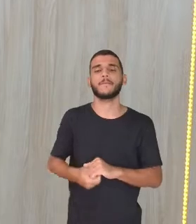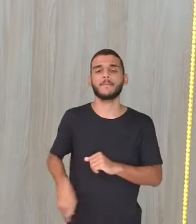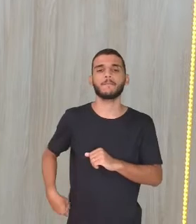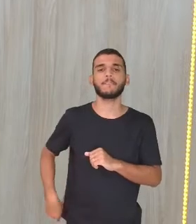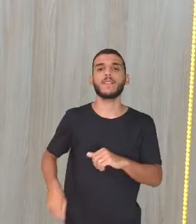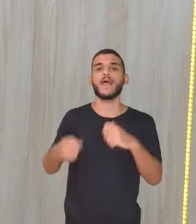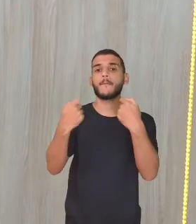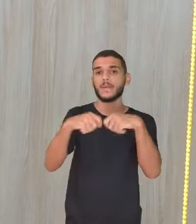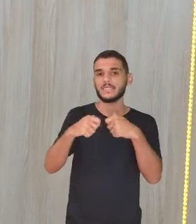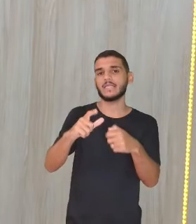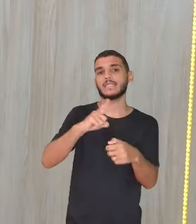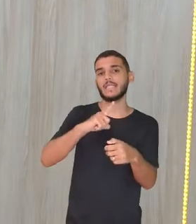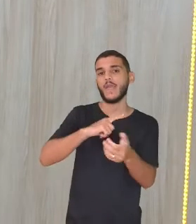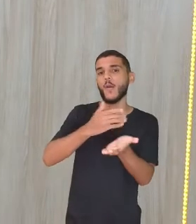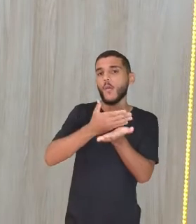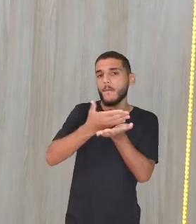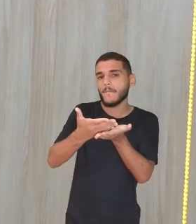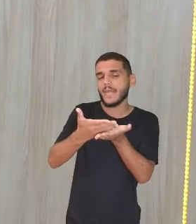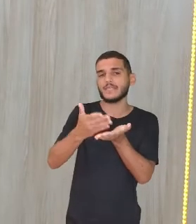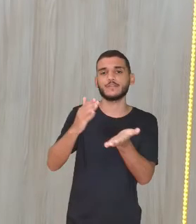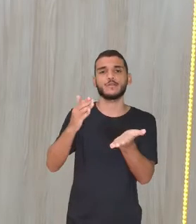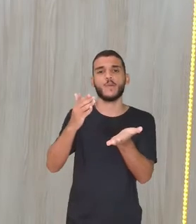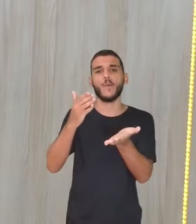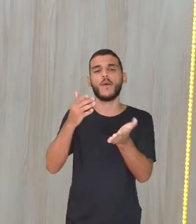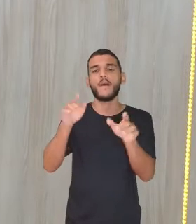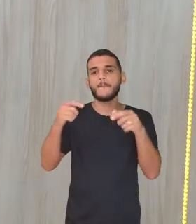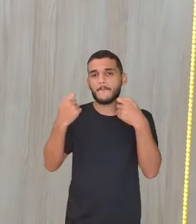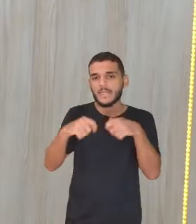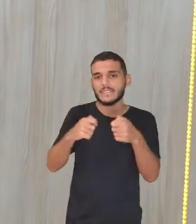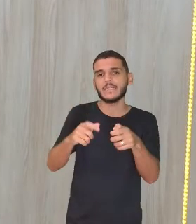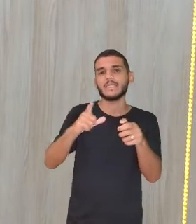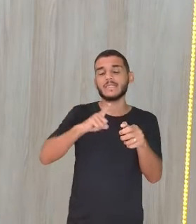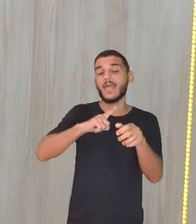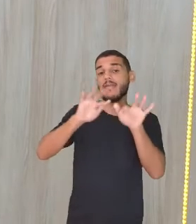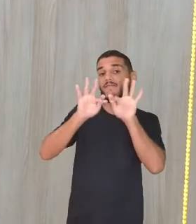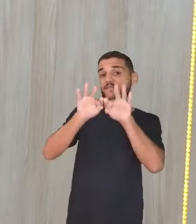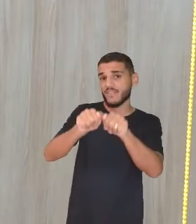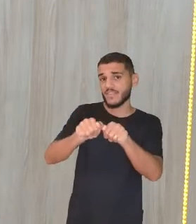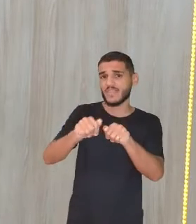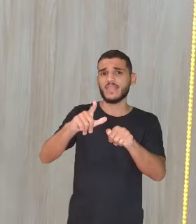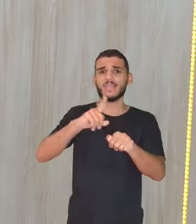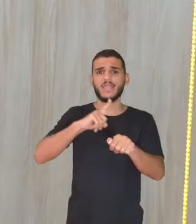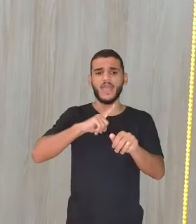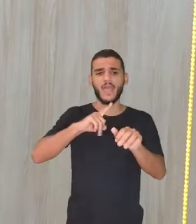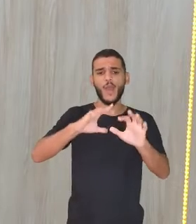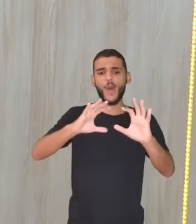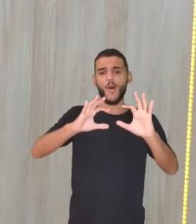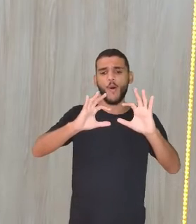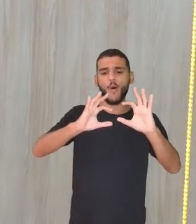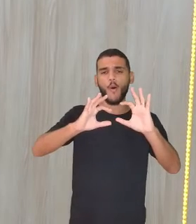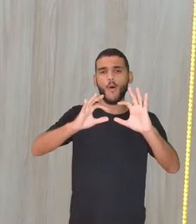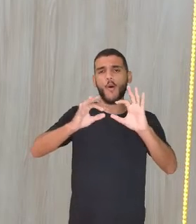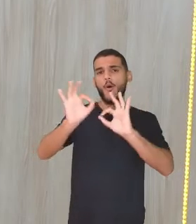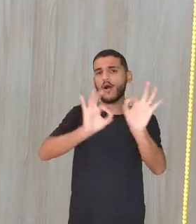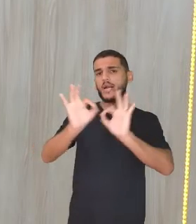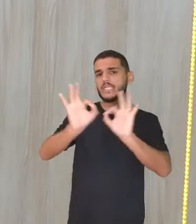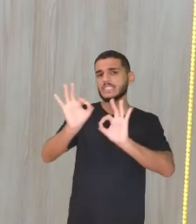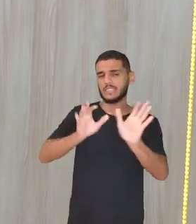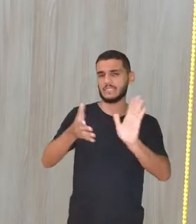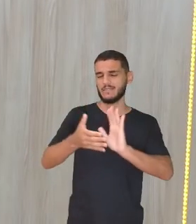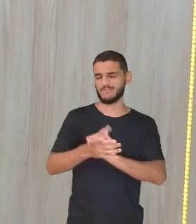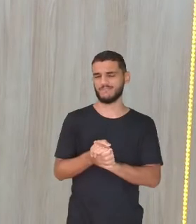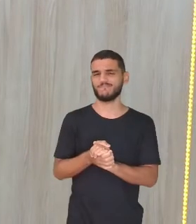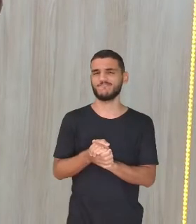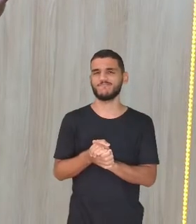argumentos eles tenham início, meio e fim, eles precisam ter uma relação lógica. É aquela ideia que eu trouxe aqui para a gente,